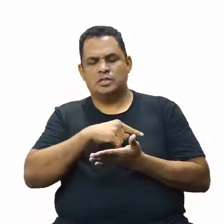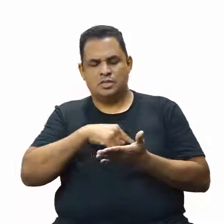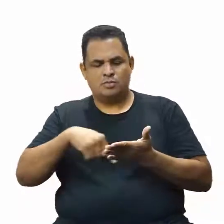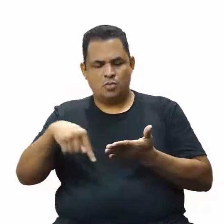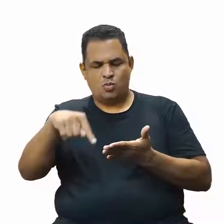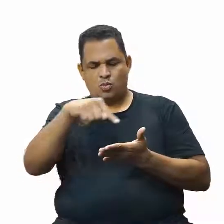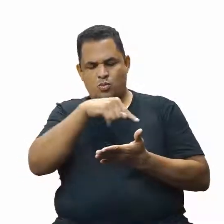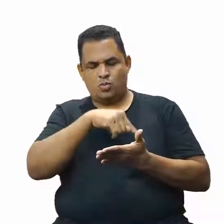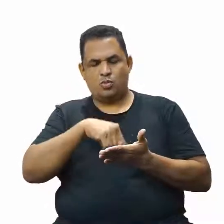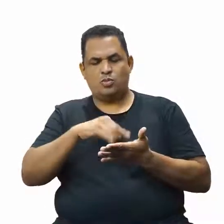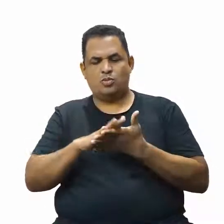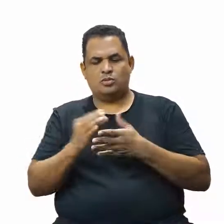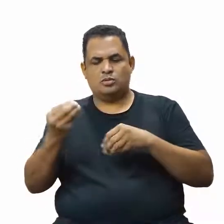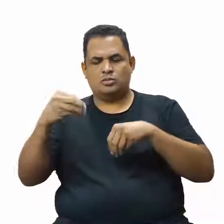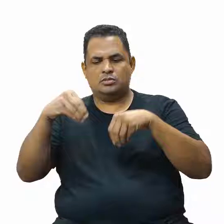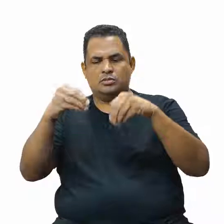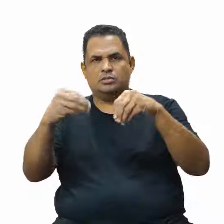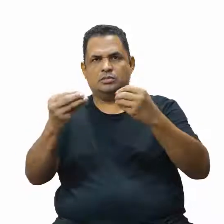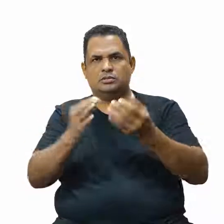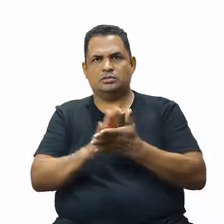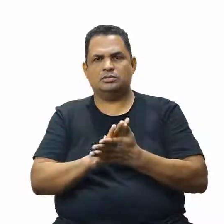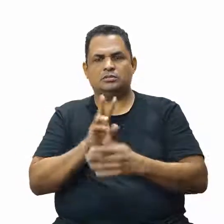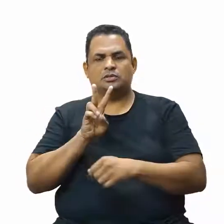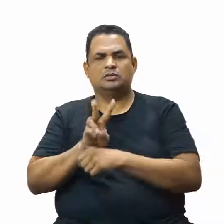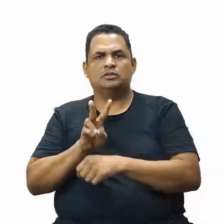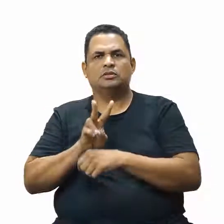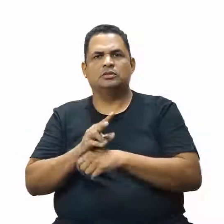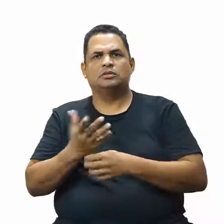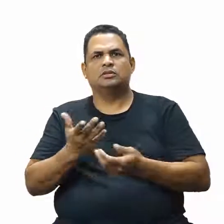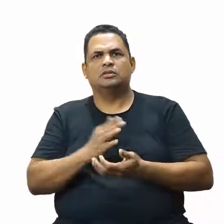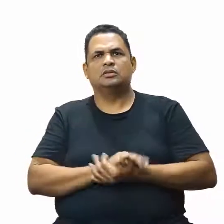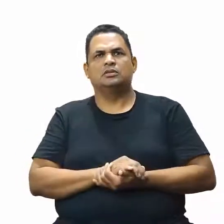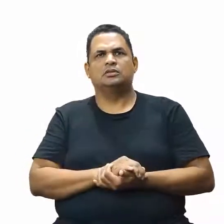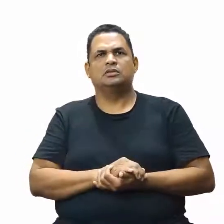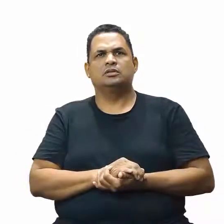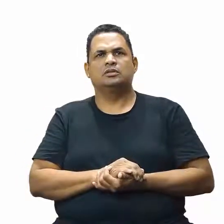protegida. Professor, oi,